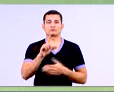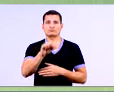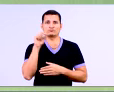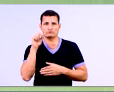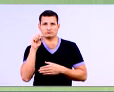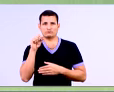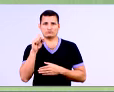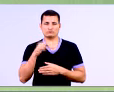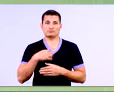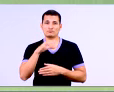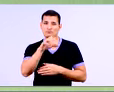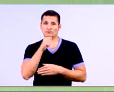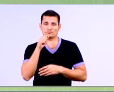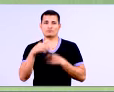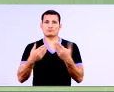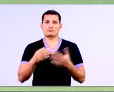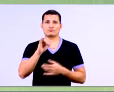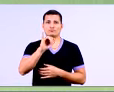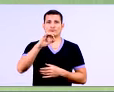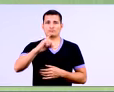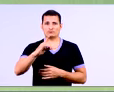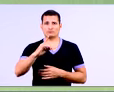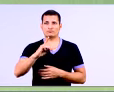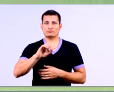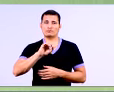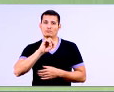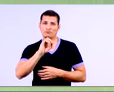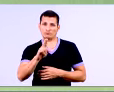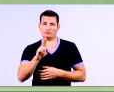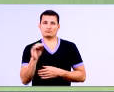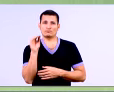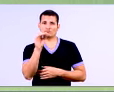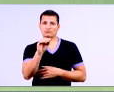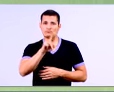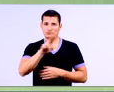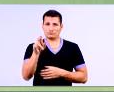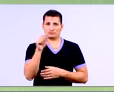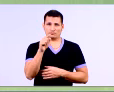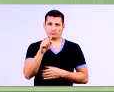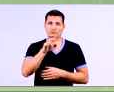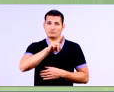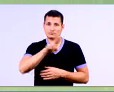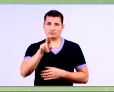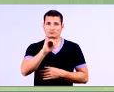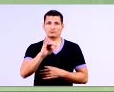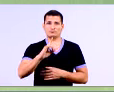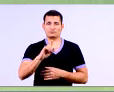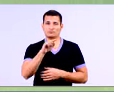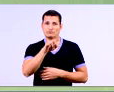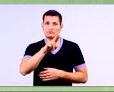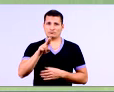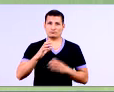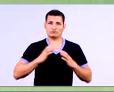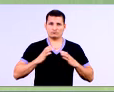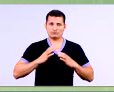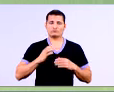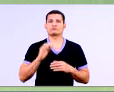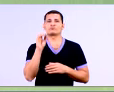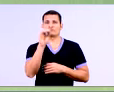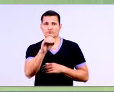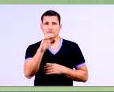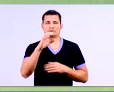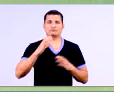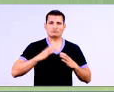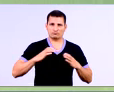vou pegar pelo ID e vou dar o nome dele, o nome desse ID. Se ele se chama cidade, eu vou colocar aqui